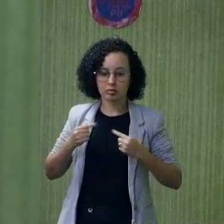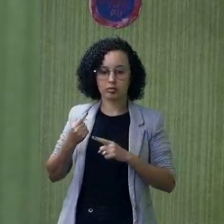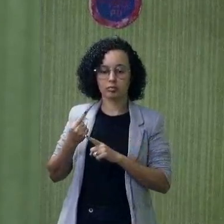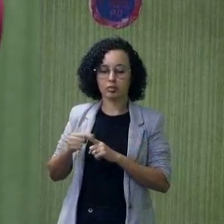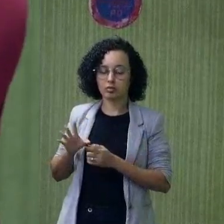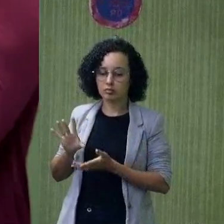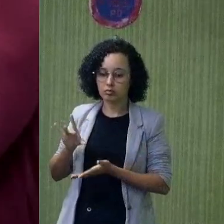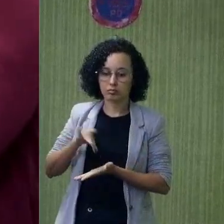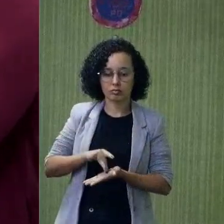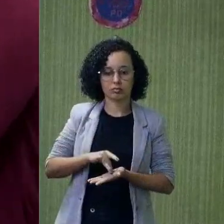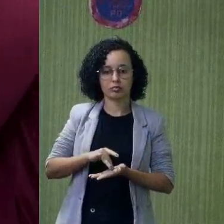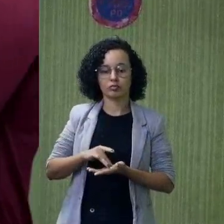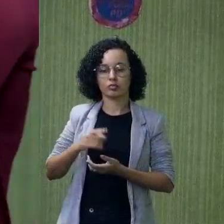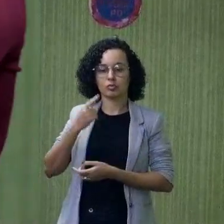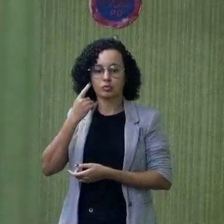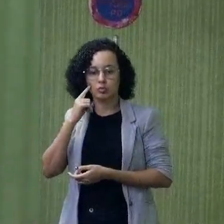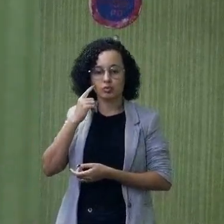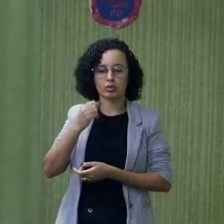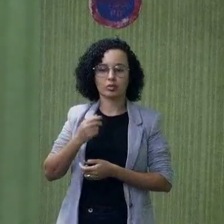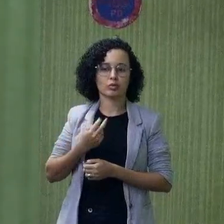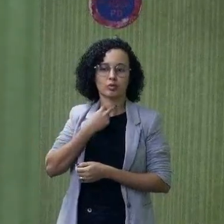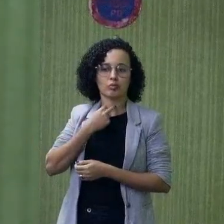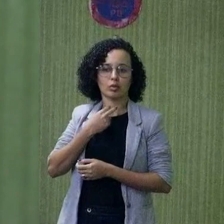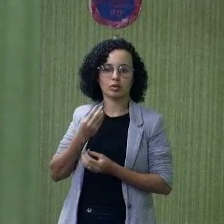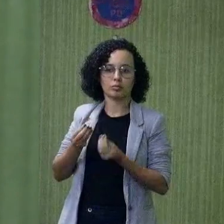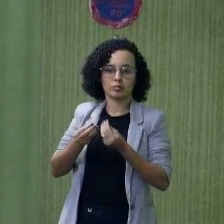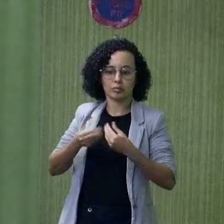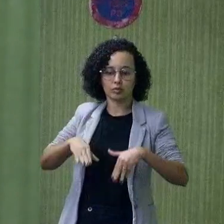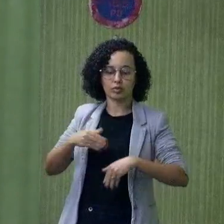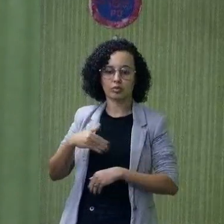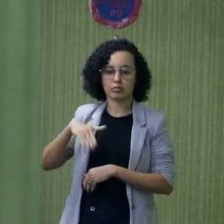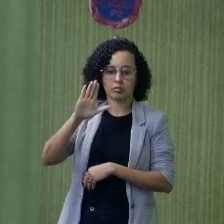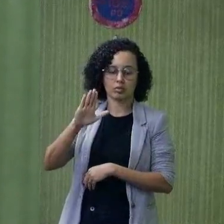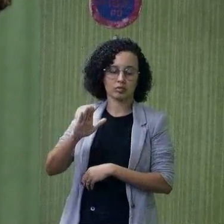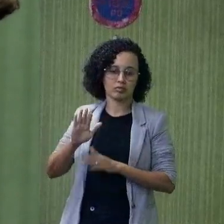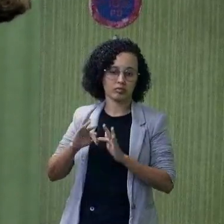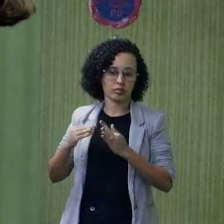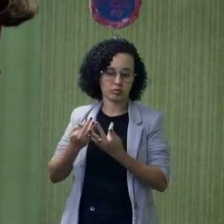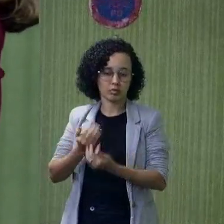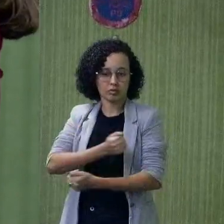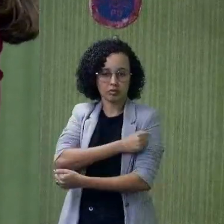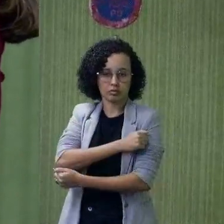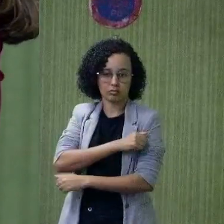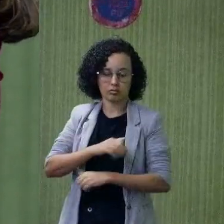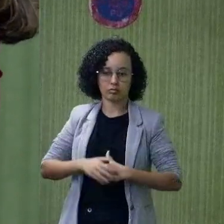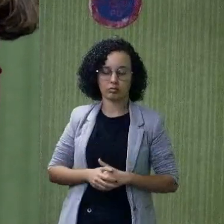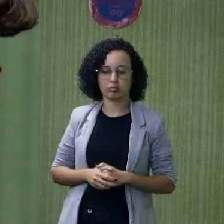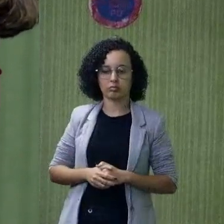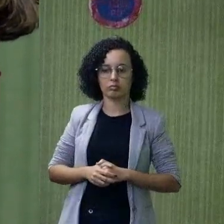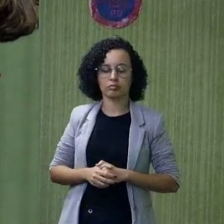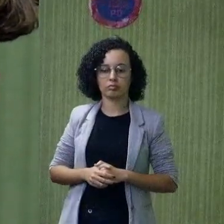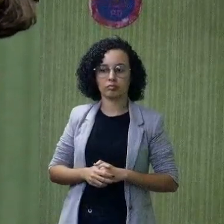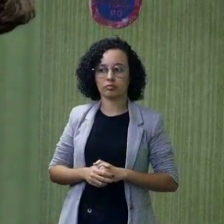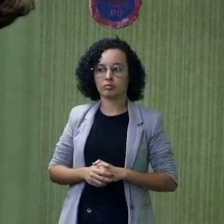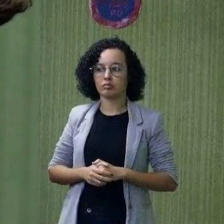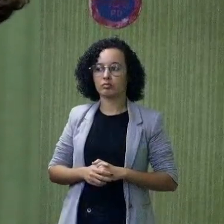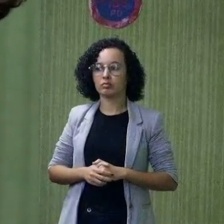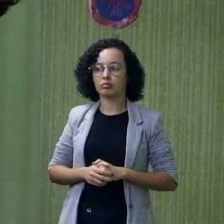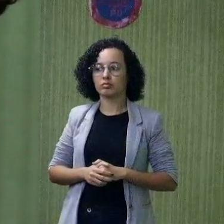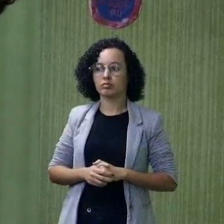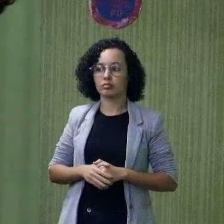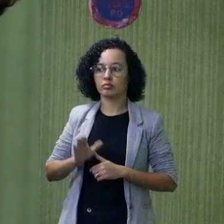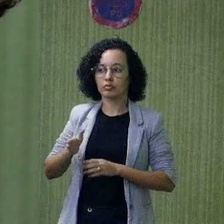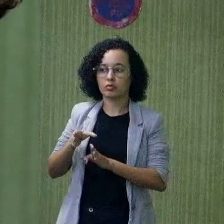na dúvida nós não podemos prejudicar mais ainda essas famílias e esses alunos né então eles já emitiram em seguida essa